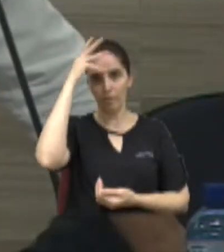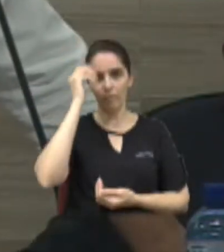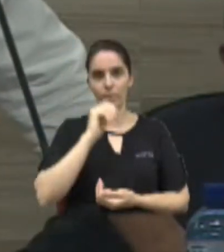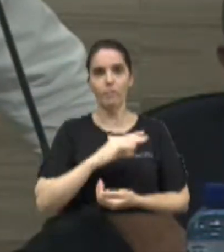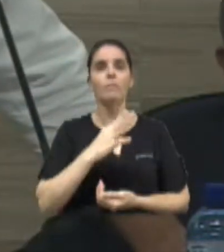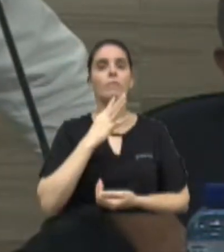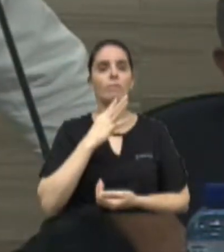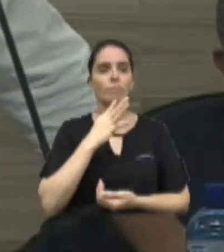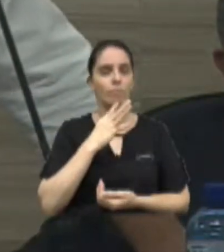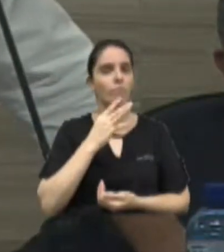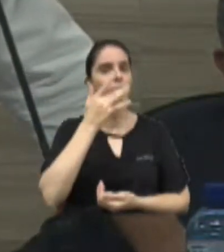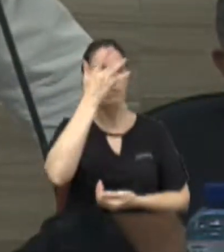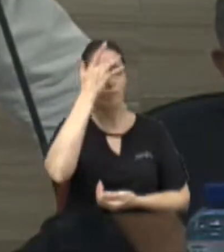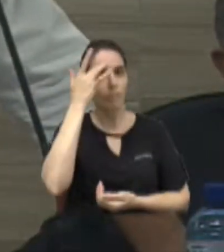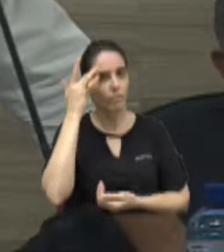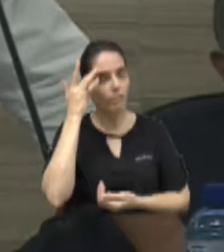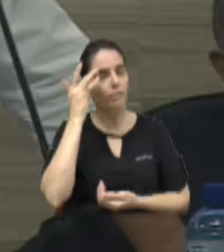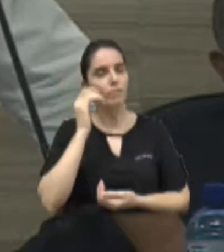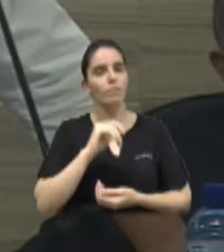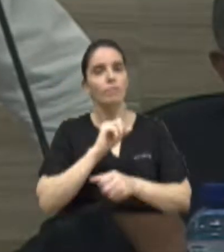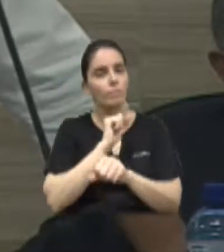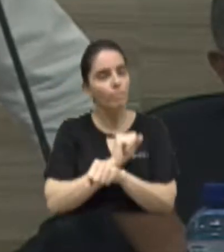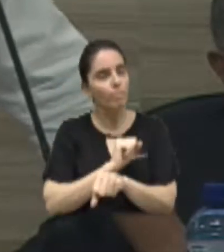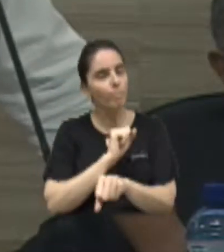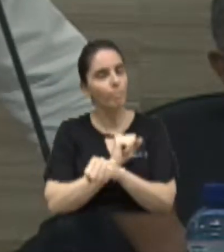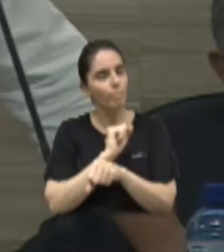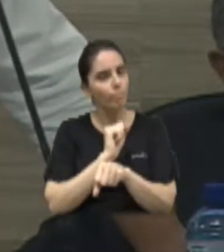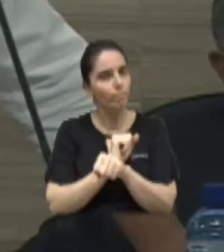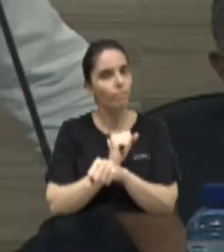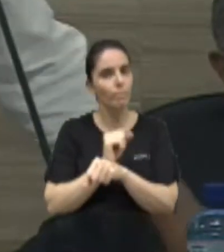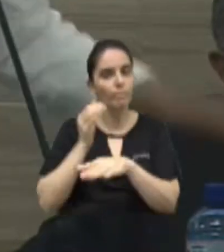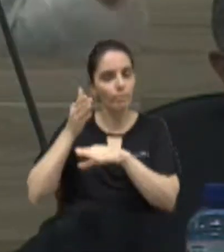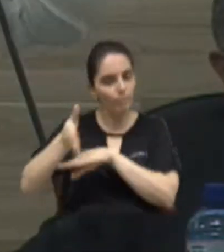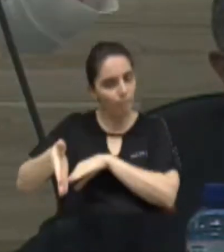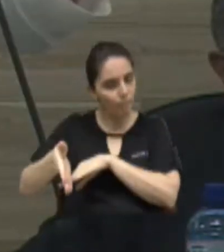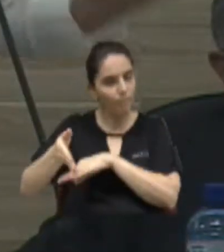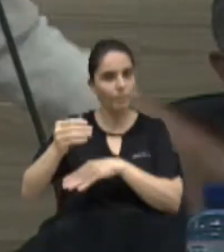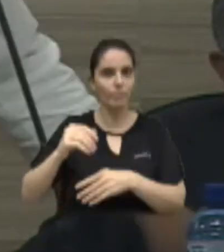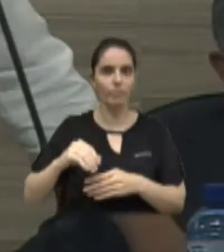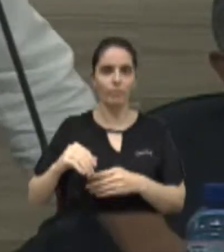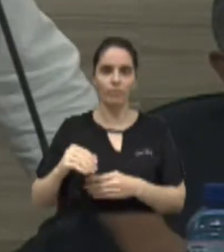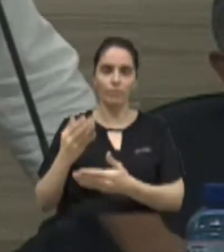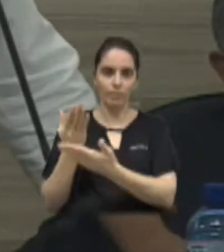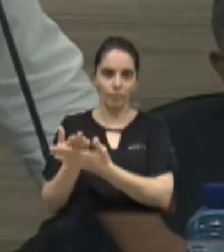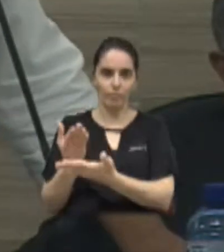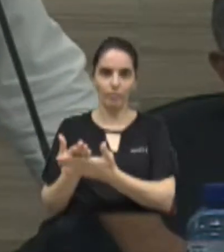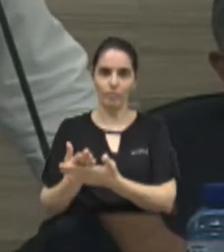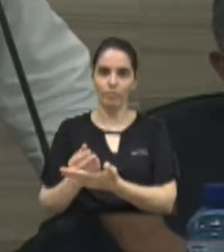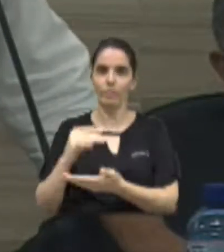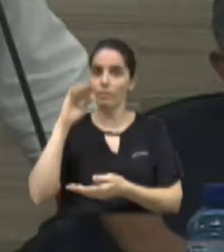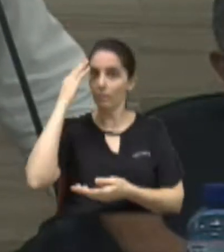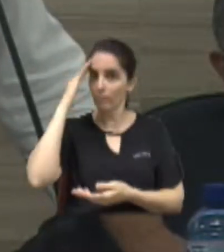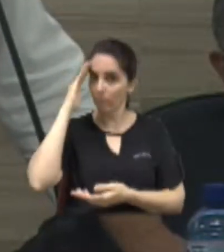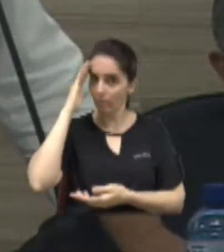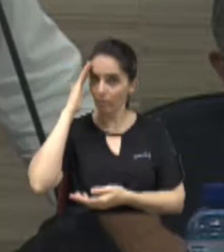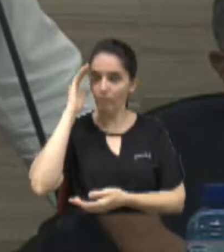vagas naquela unidade e que têm visto e entendido essa